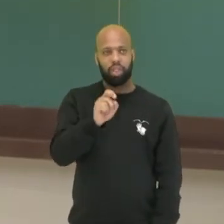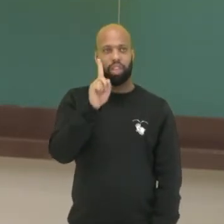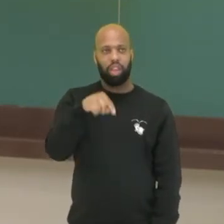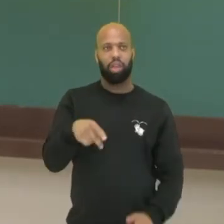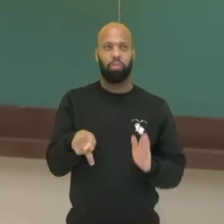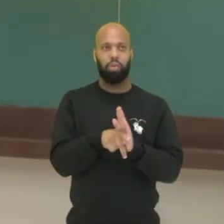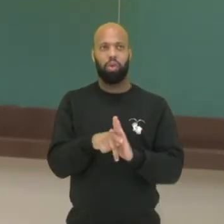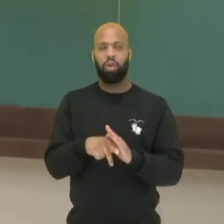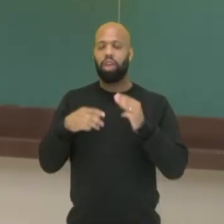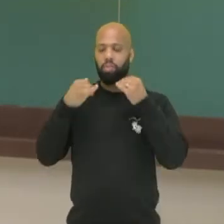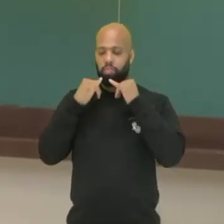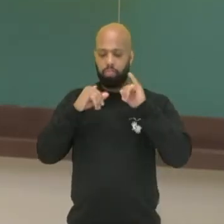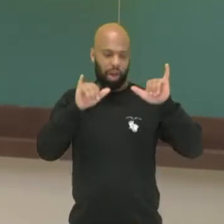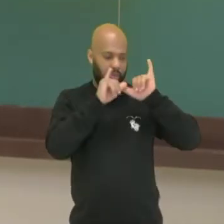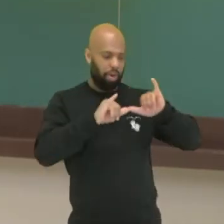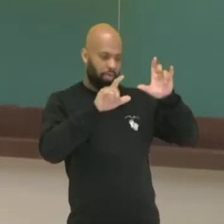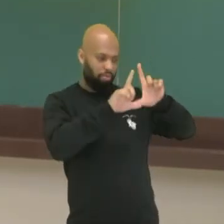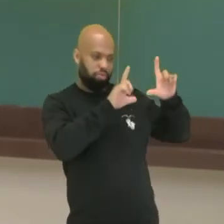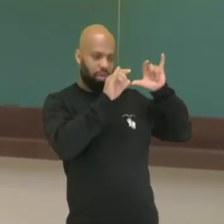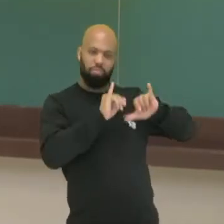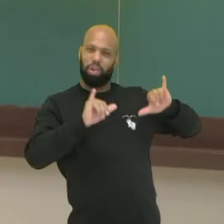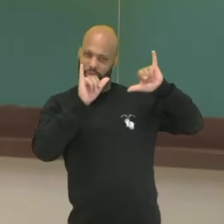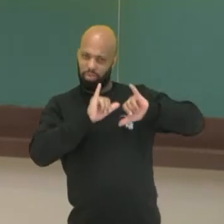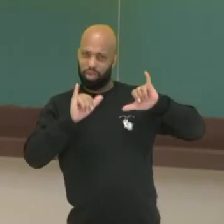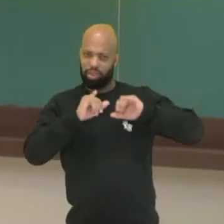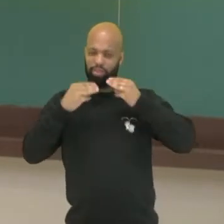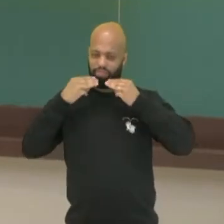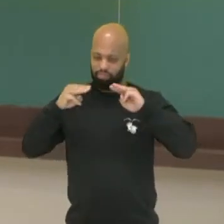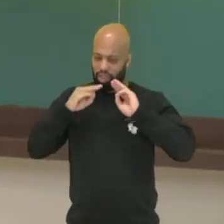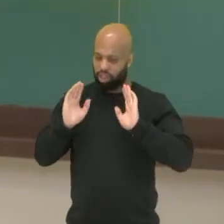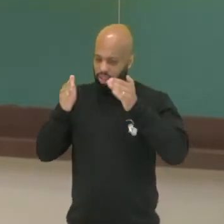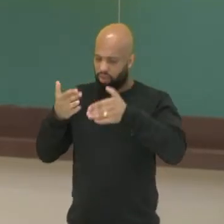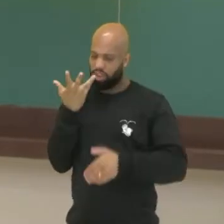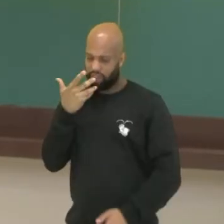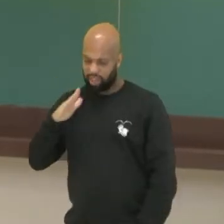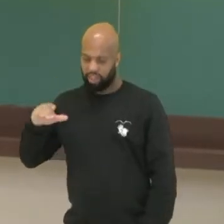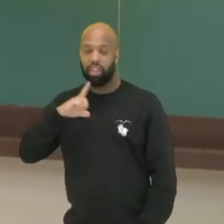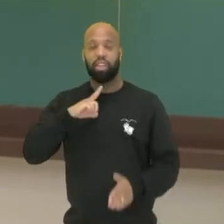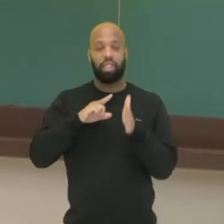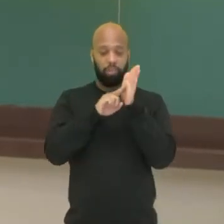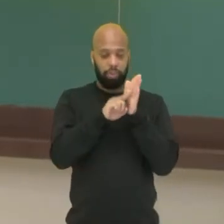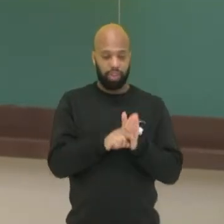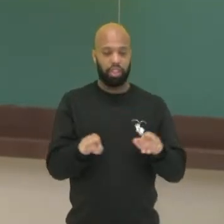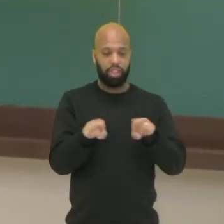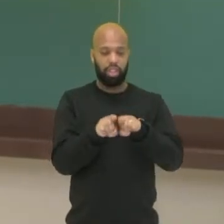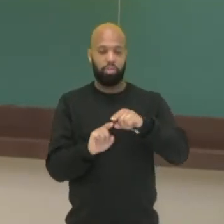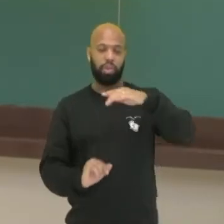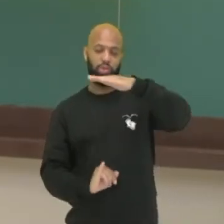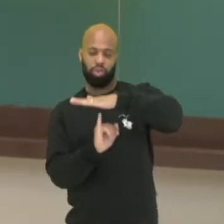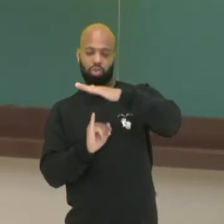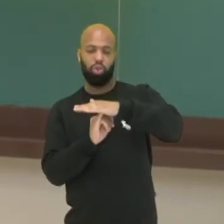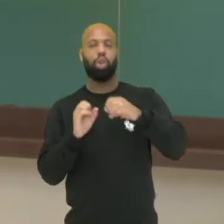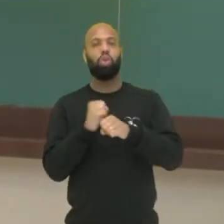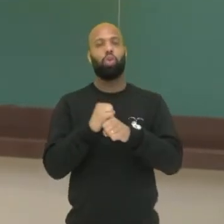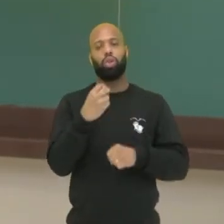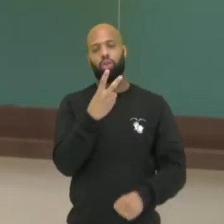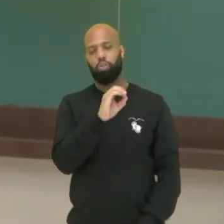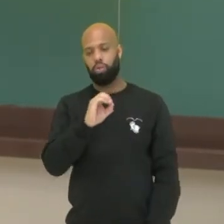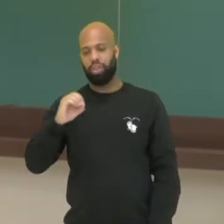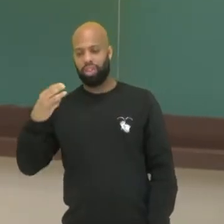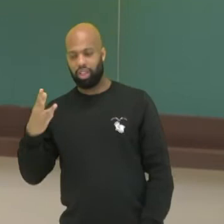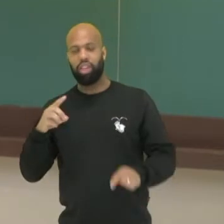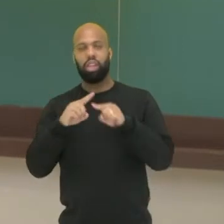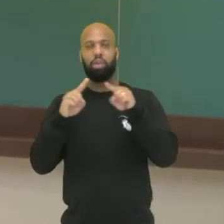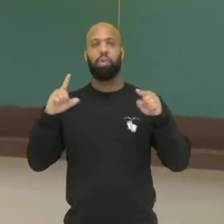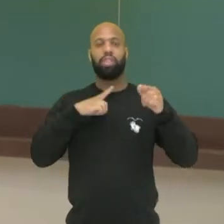publicidade infantil. Nós vimos que nessa reportagem há uma pesquisa de um instituto, 2003, mas há